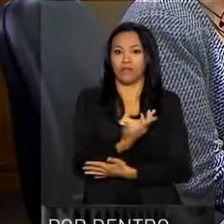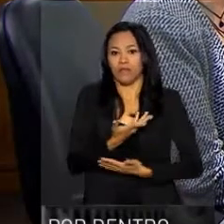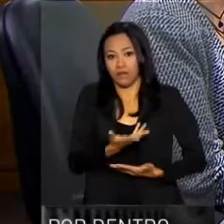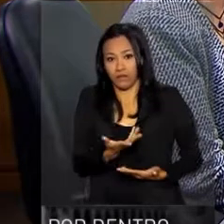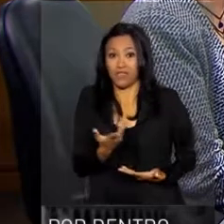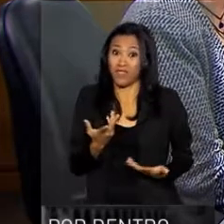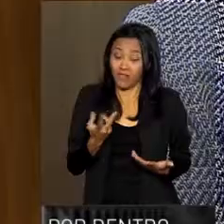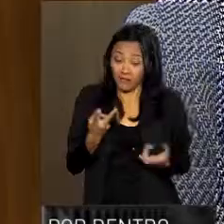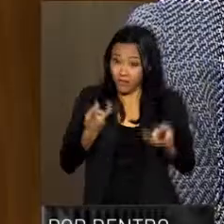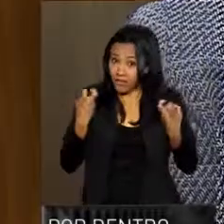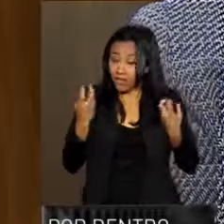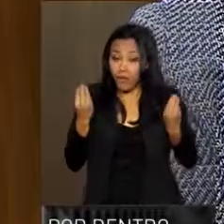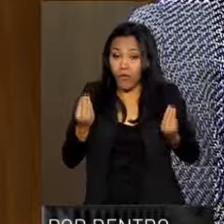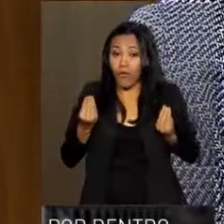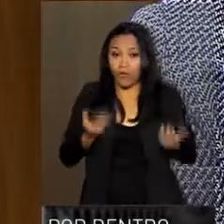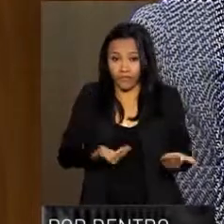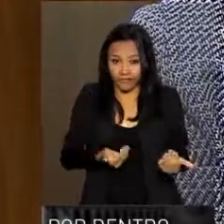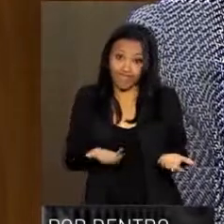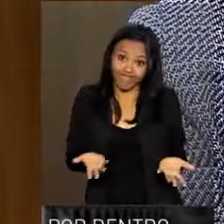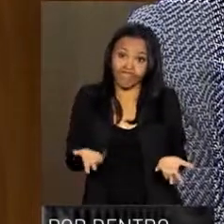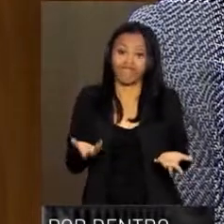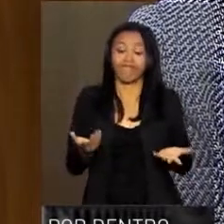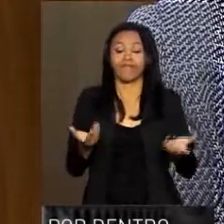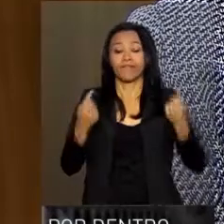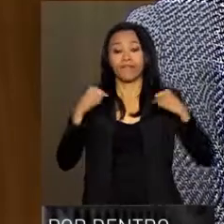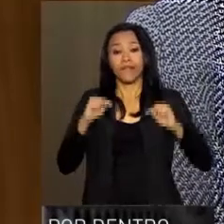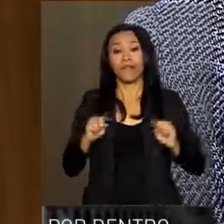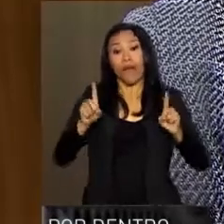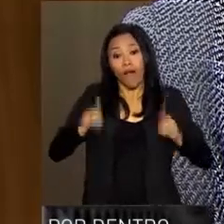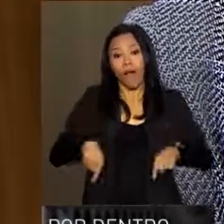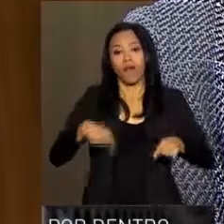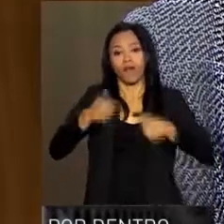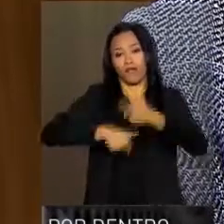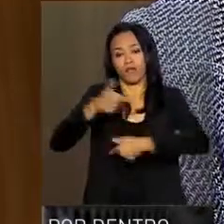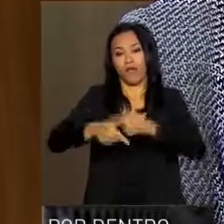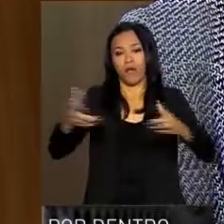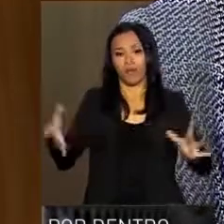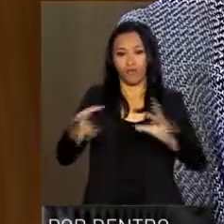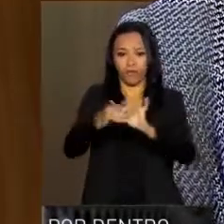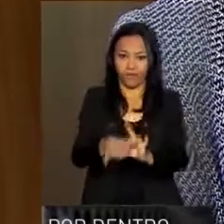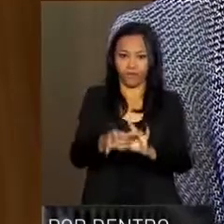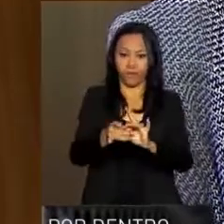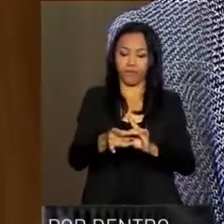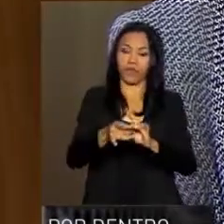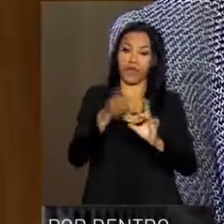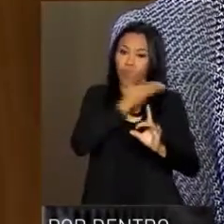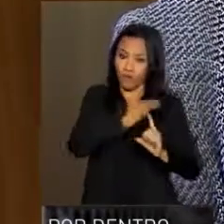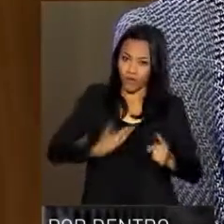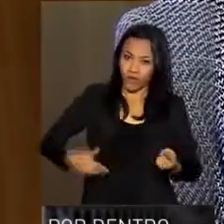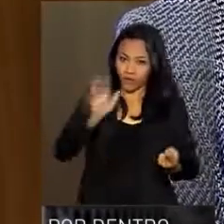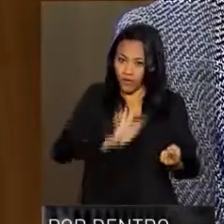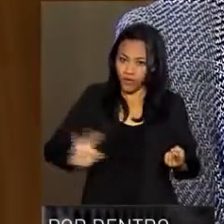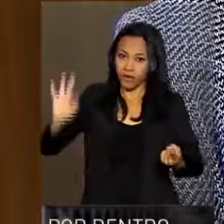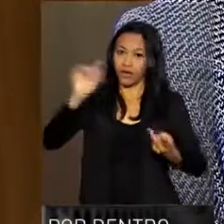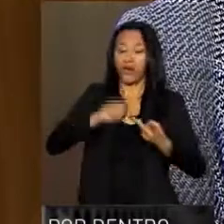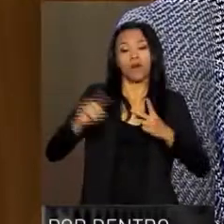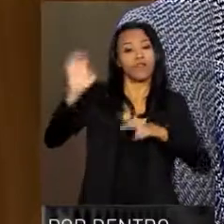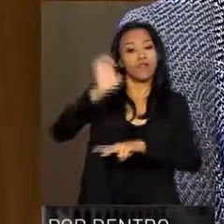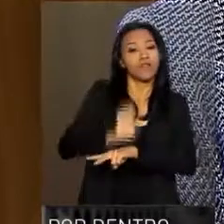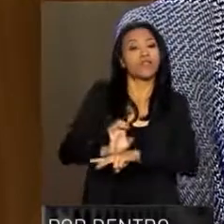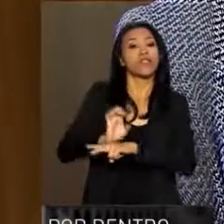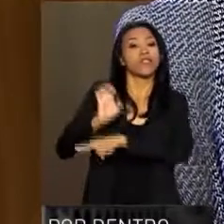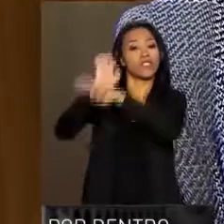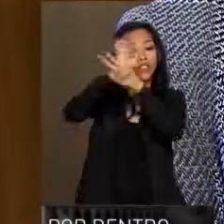perceber que a nossa juventude daí que eu falo que é uma ação conjunta o os governos tanto federal como estadual e